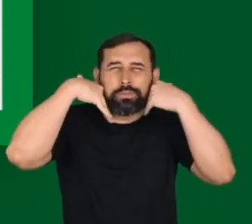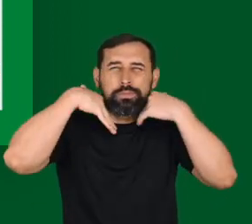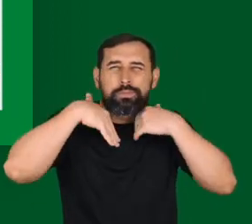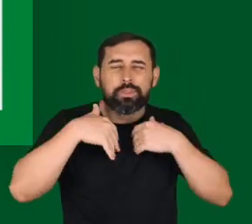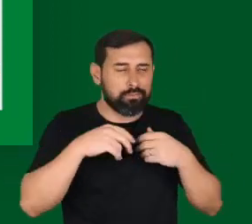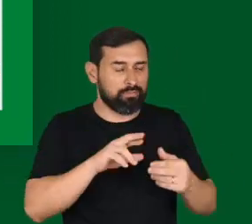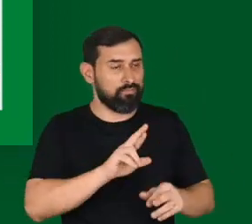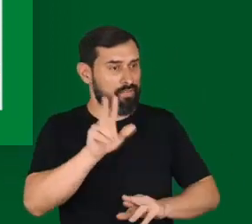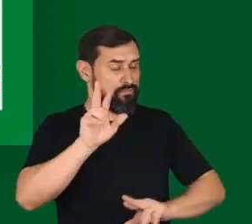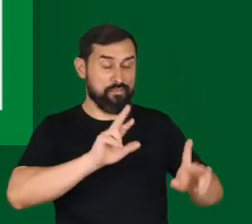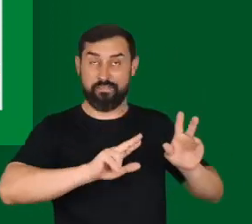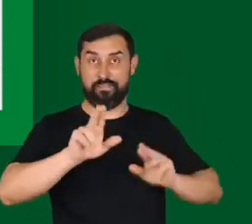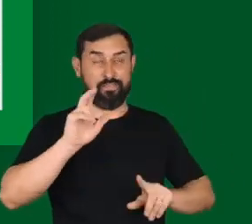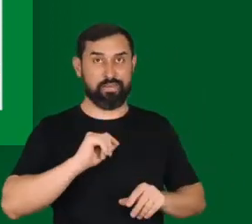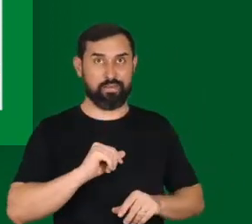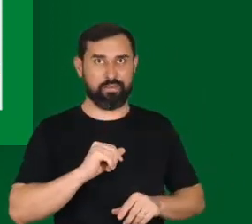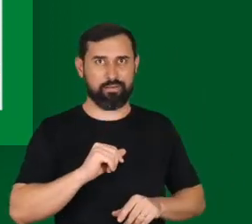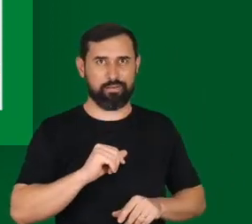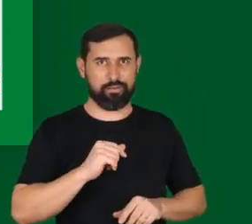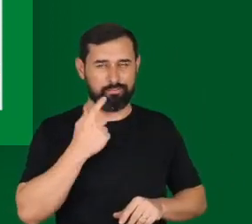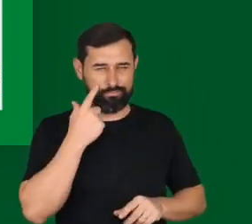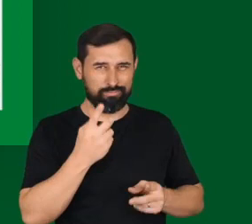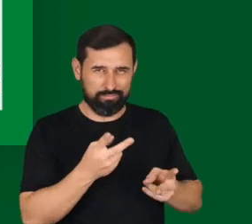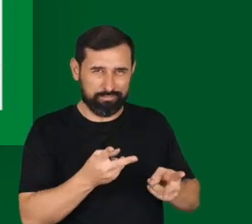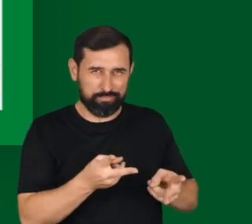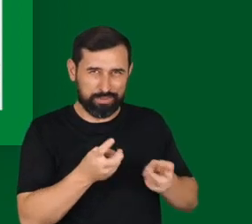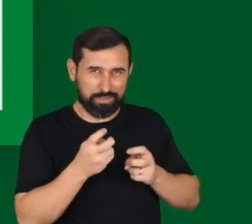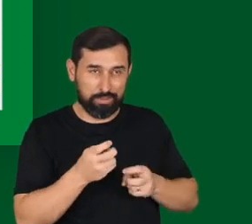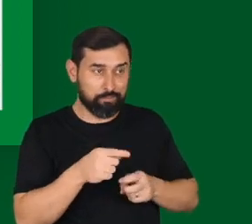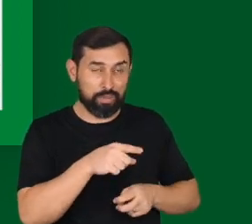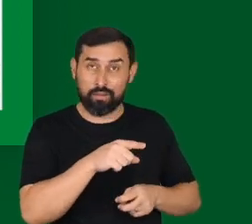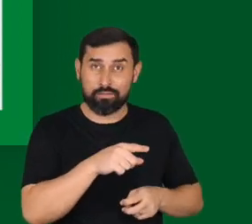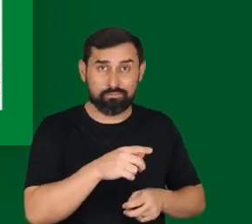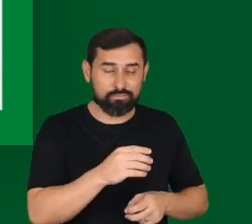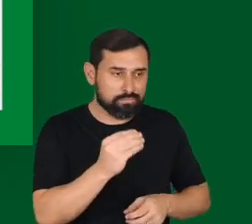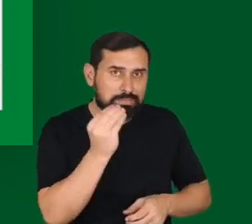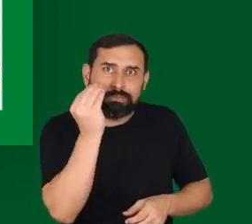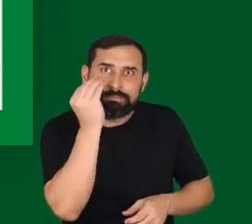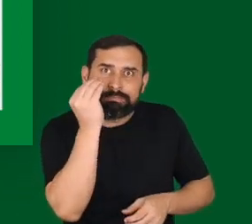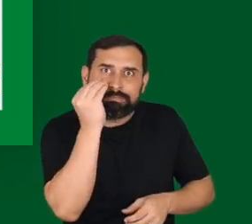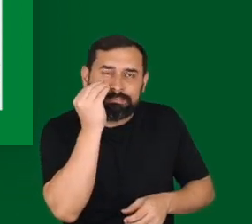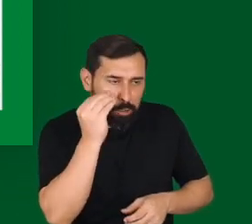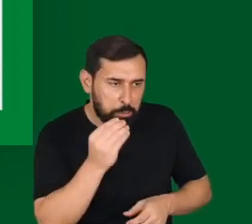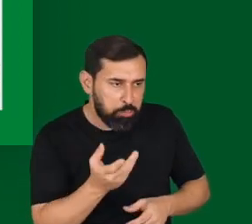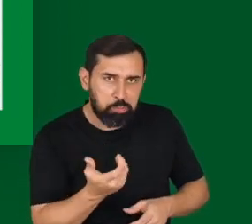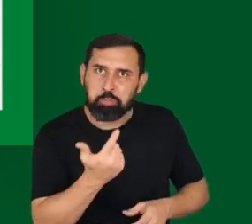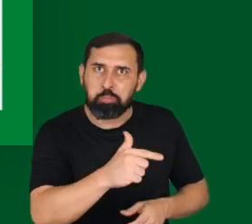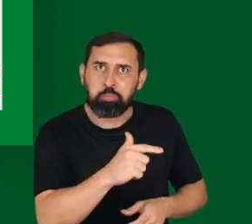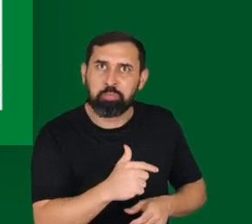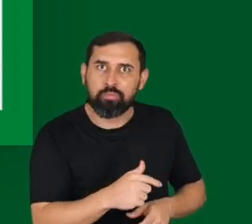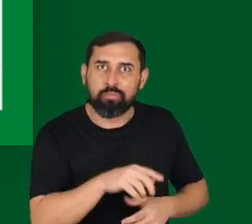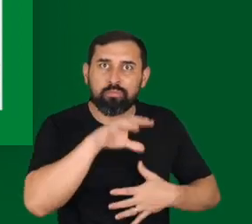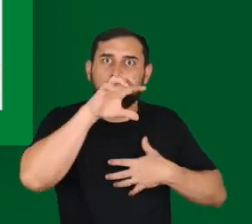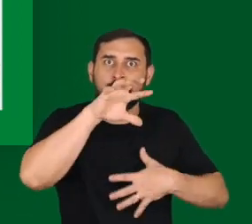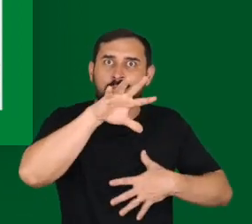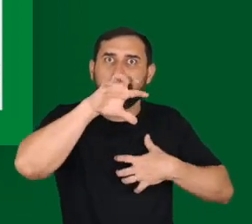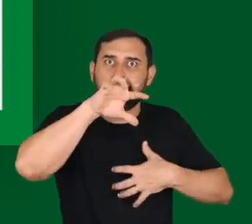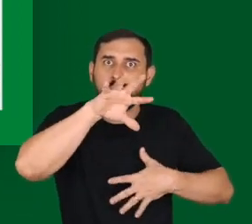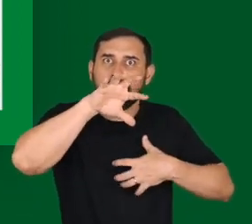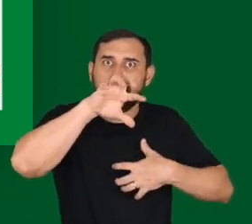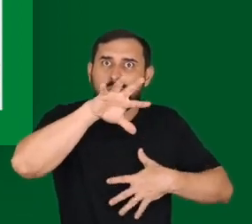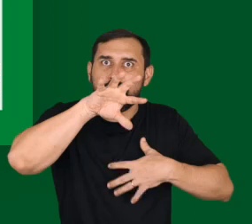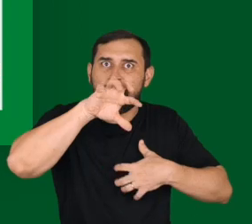abrasão e desalinhamento. Então, observa ali, paciente não responde a estímulos, respiração rápida,